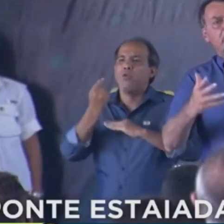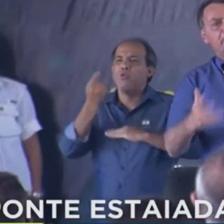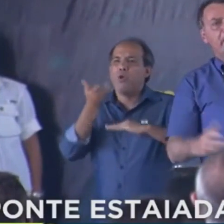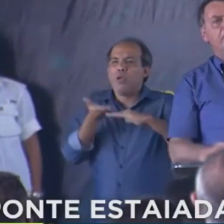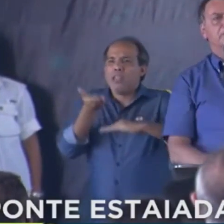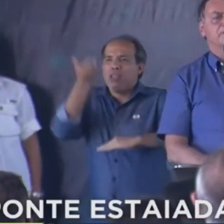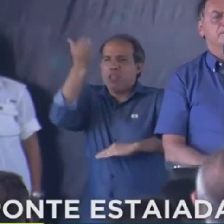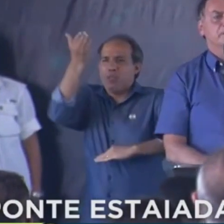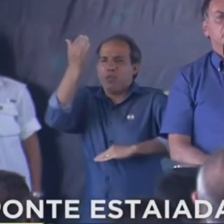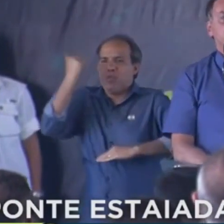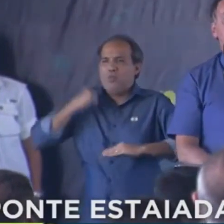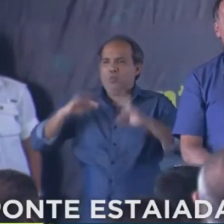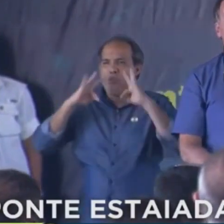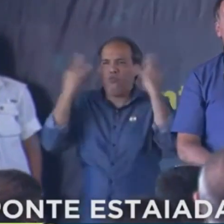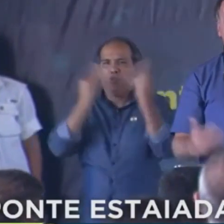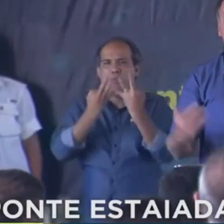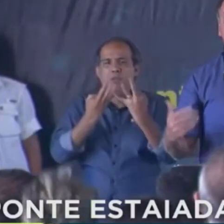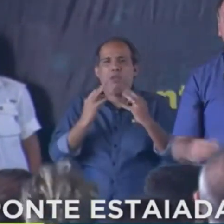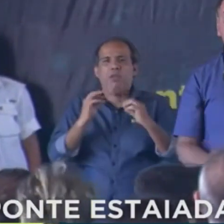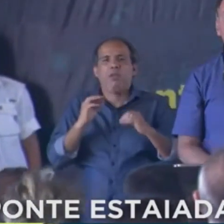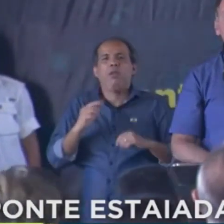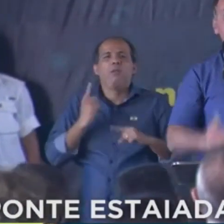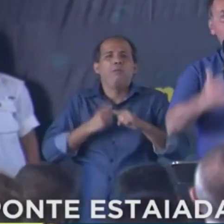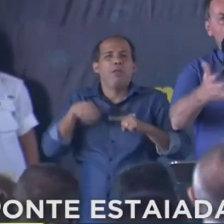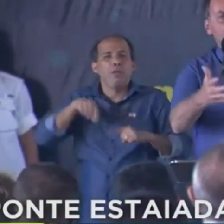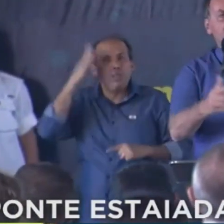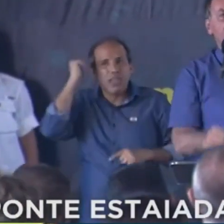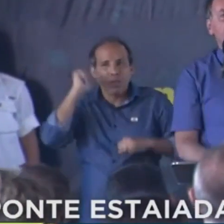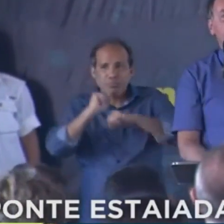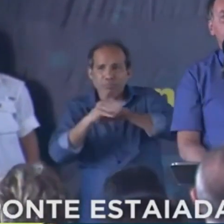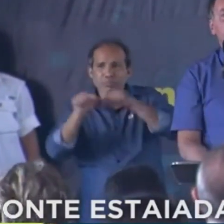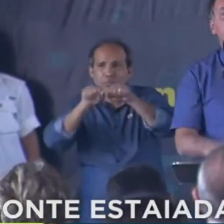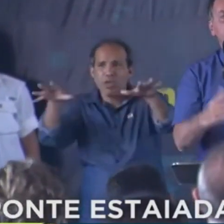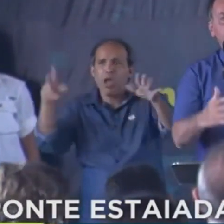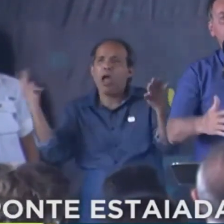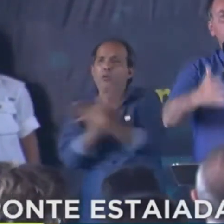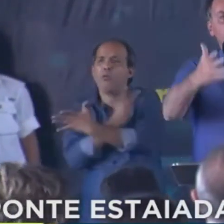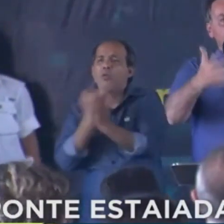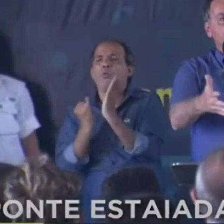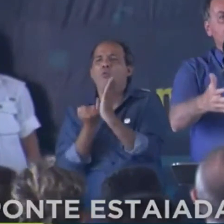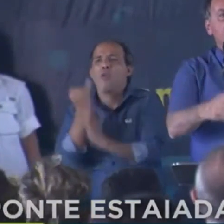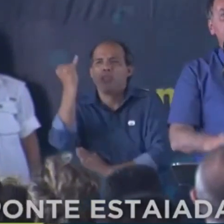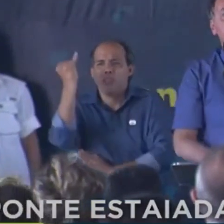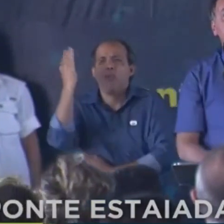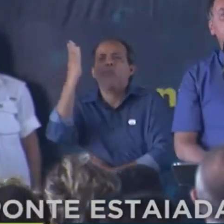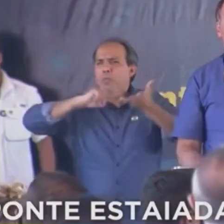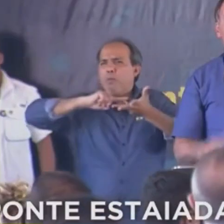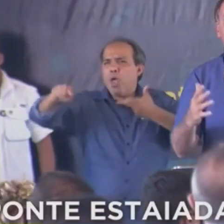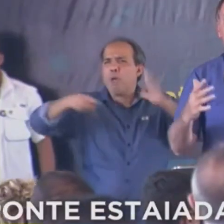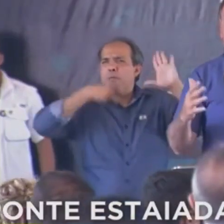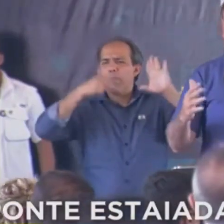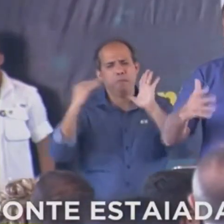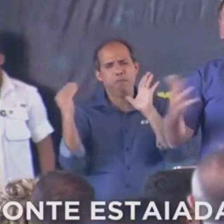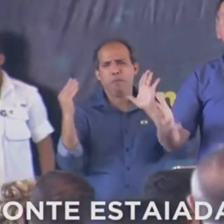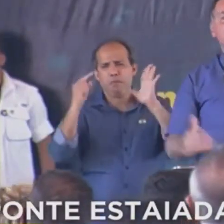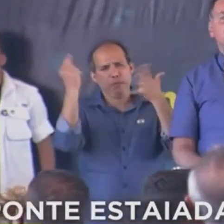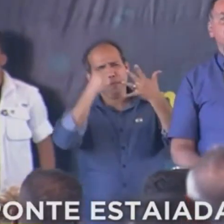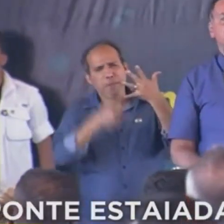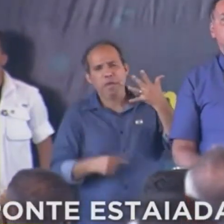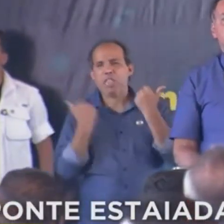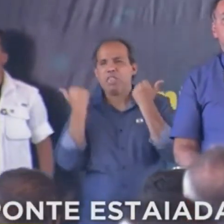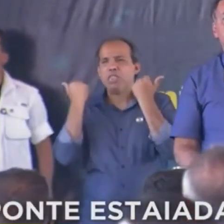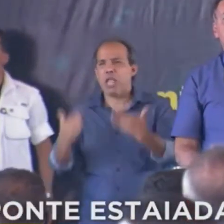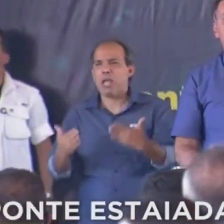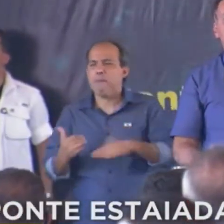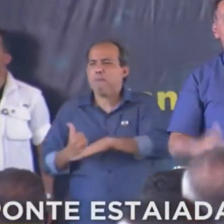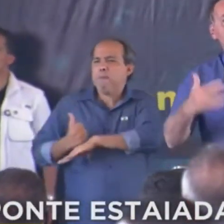porque sabemos, com esse período de pandemia, houve inflação. Sabemos que aumentou o preço. Claro que houve críticas.